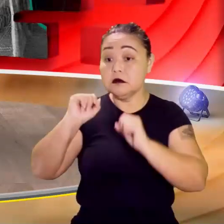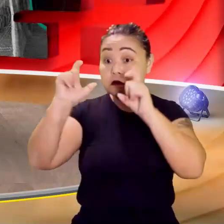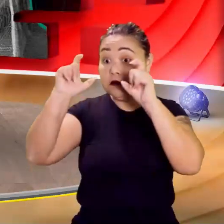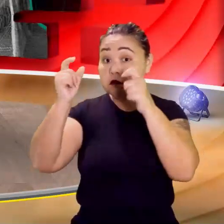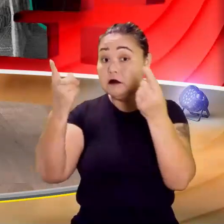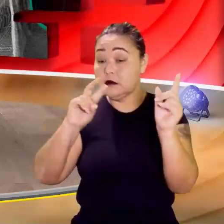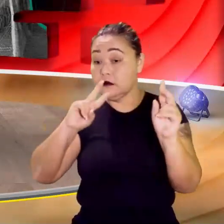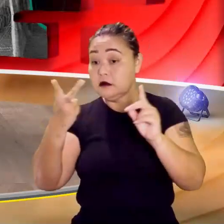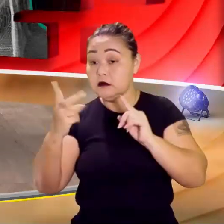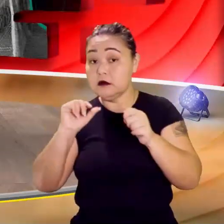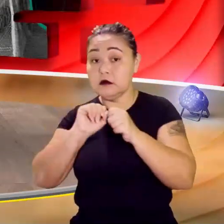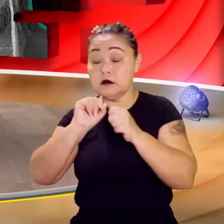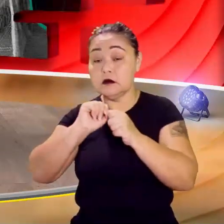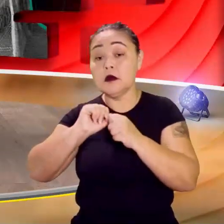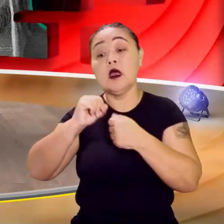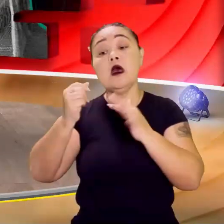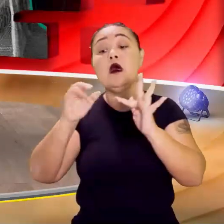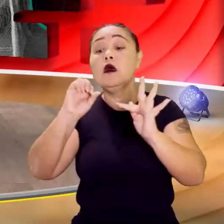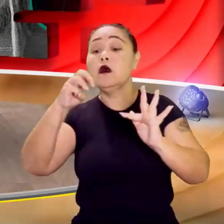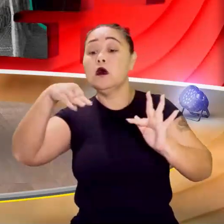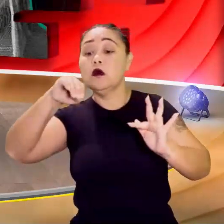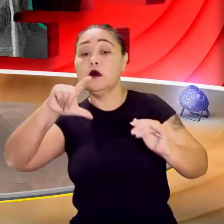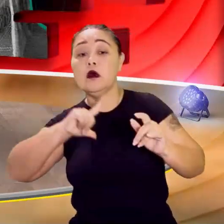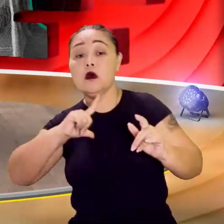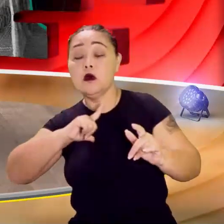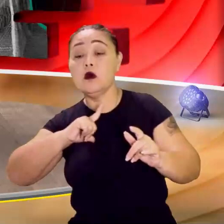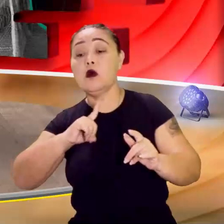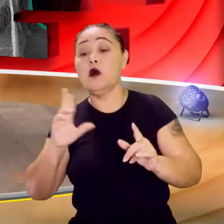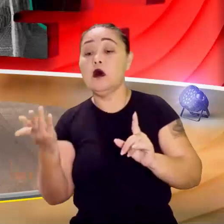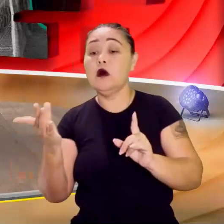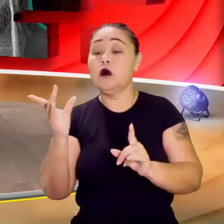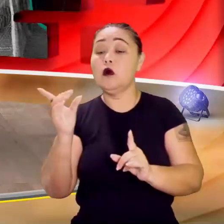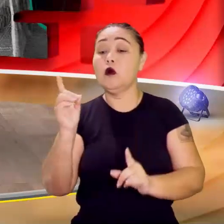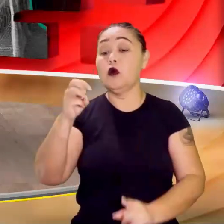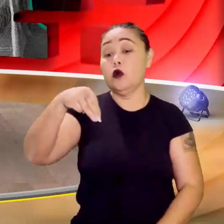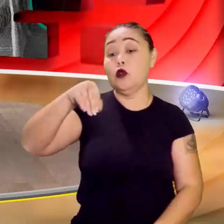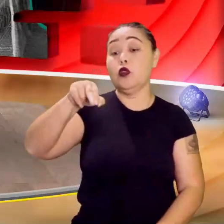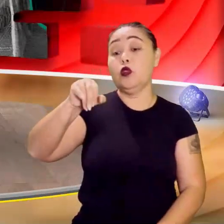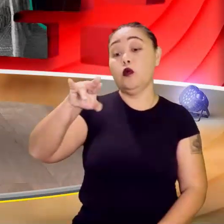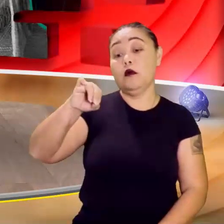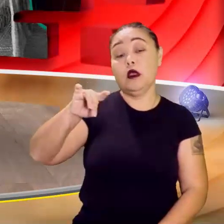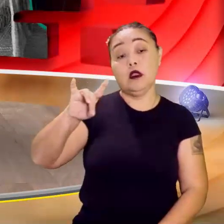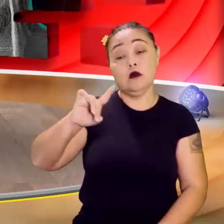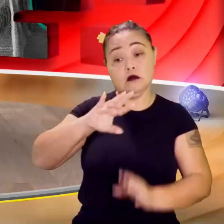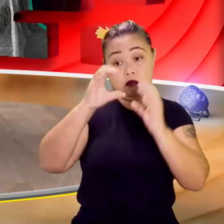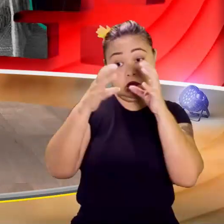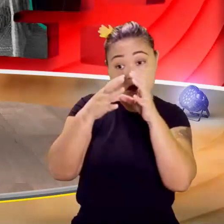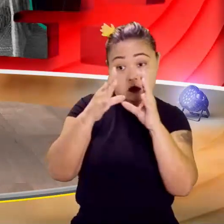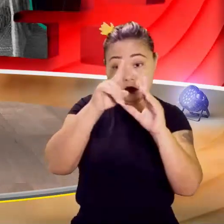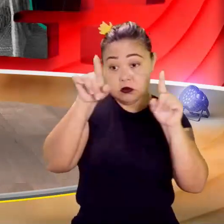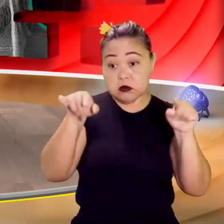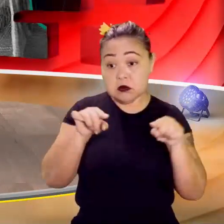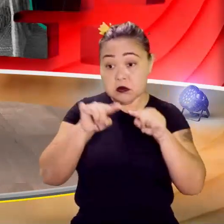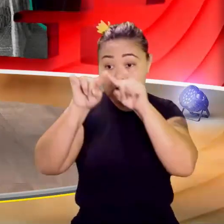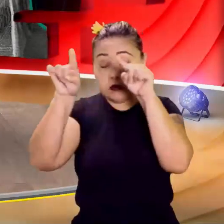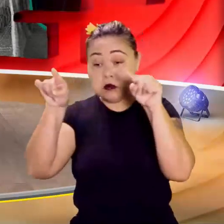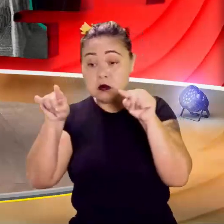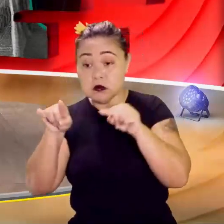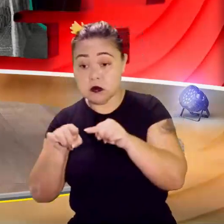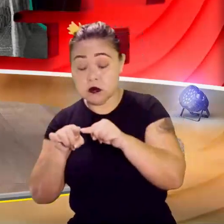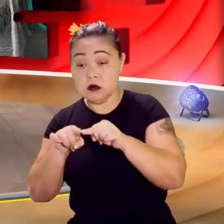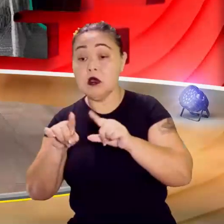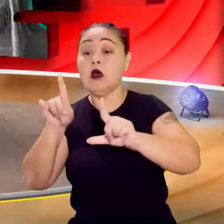aquela jogada, né? De quando tá com a imagem e de quando tá com o domínio, né? E claro, né? Nós vamos transformar